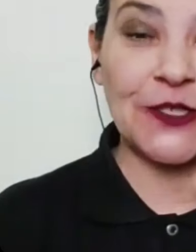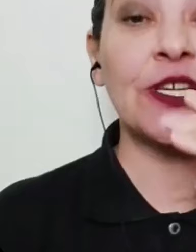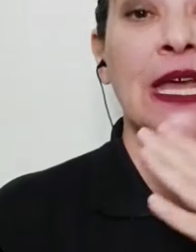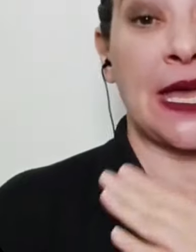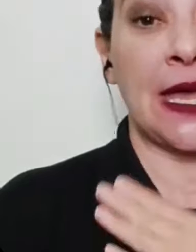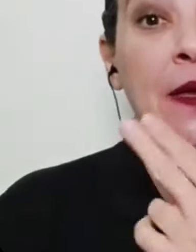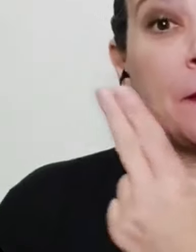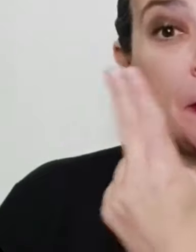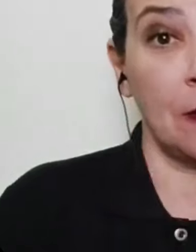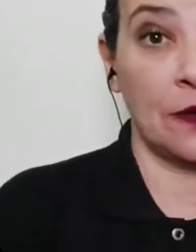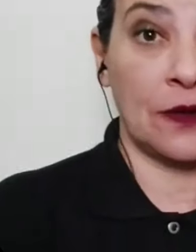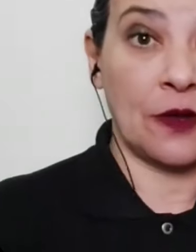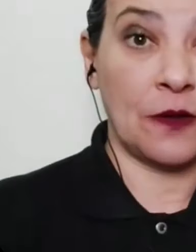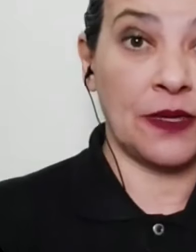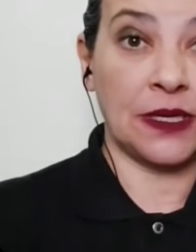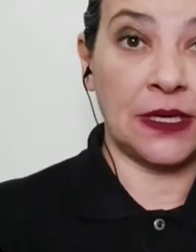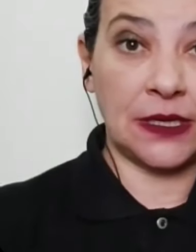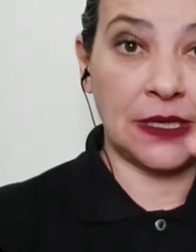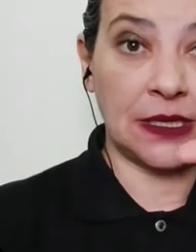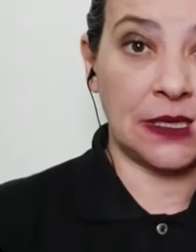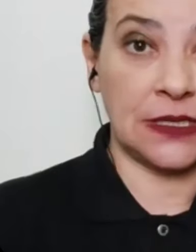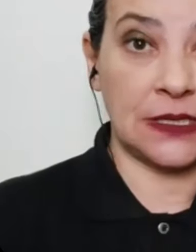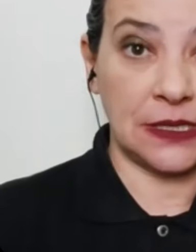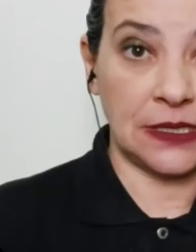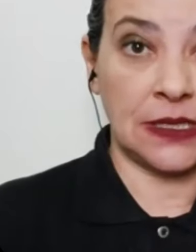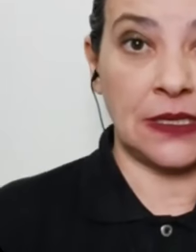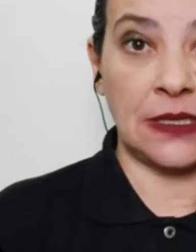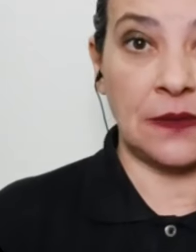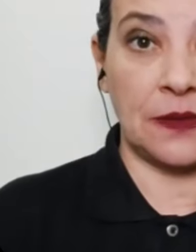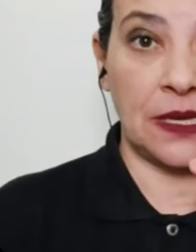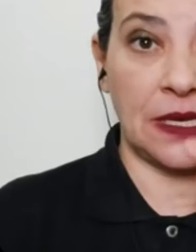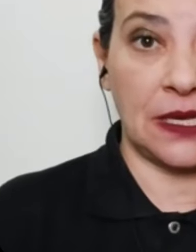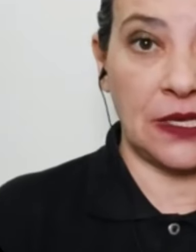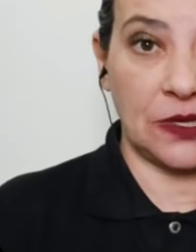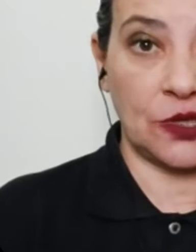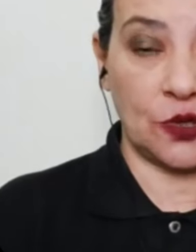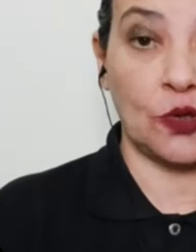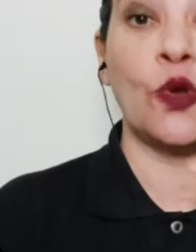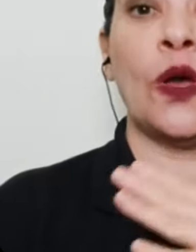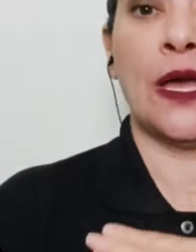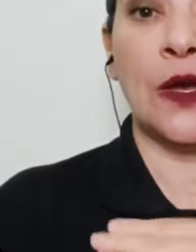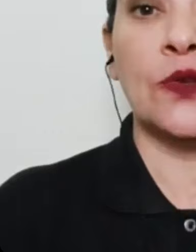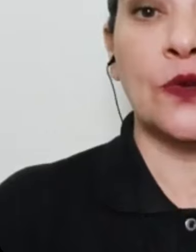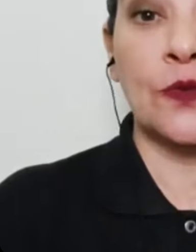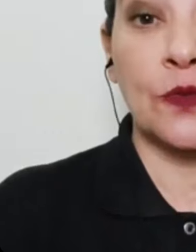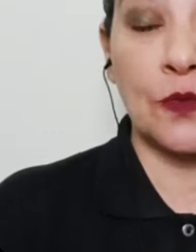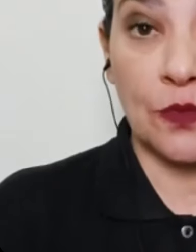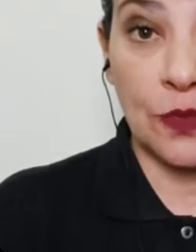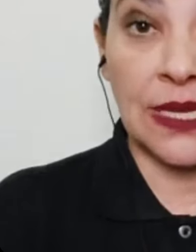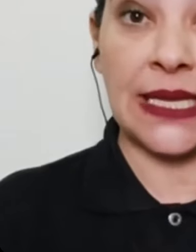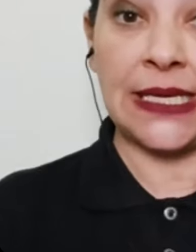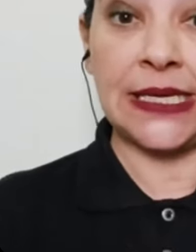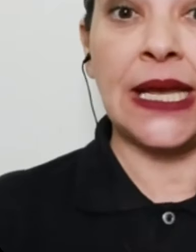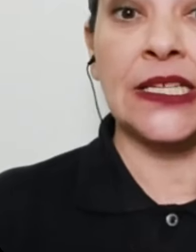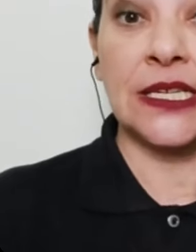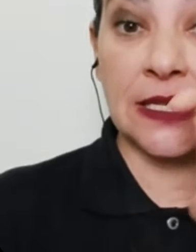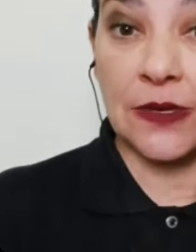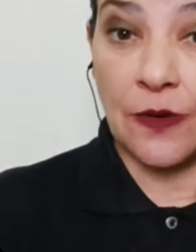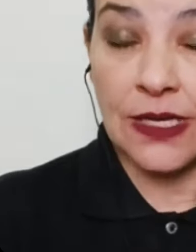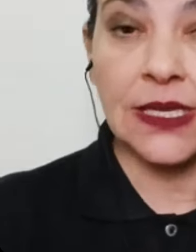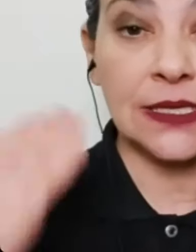Denise Peixoto, eu sou uma mulher. É, de 55 anos, cabelos